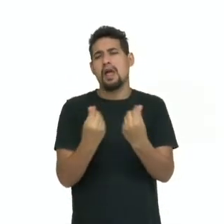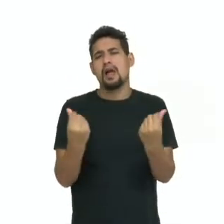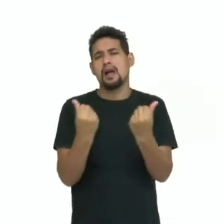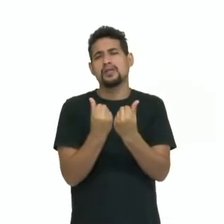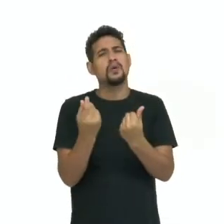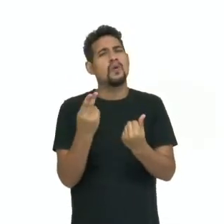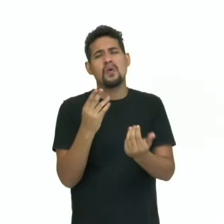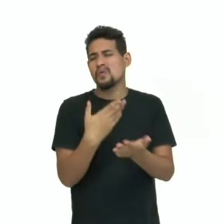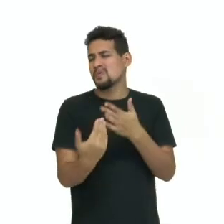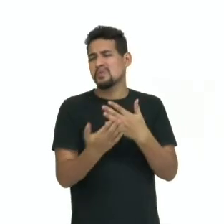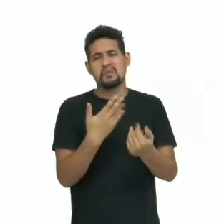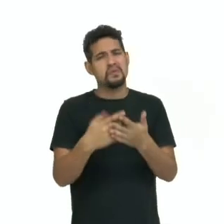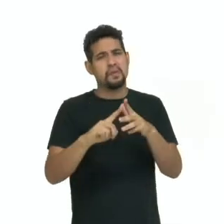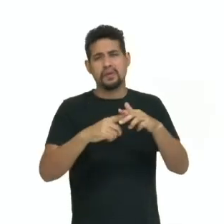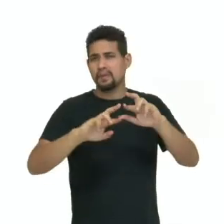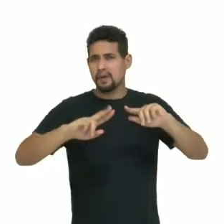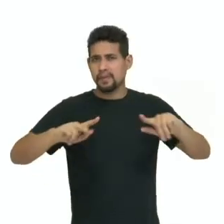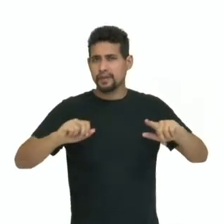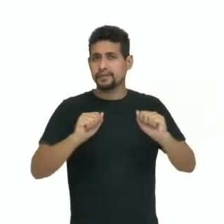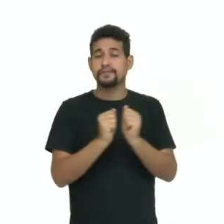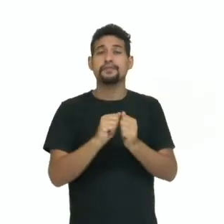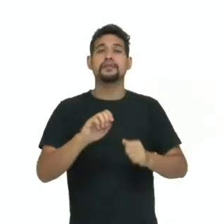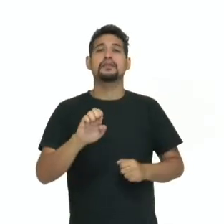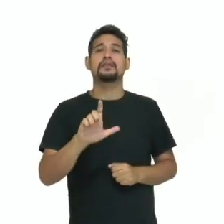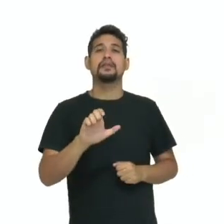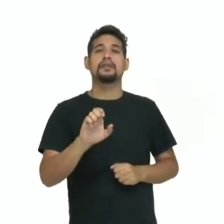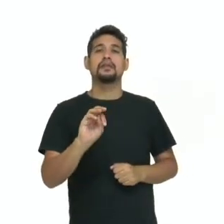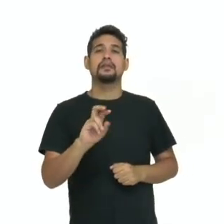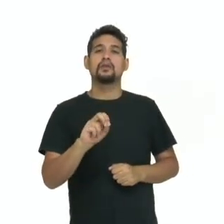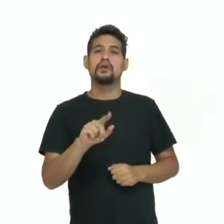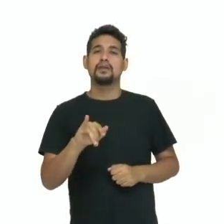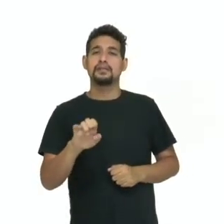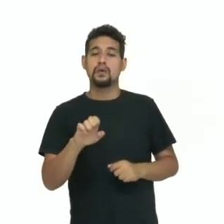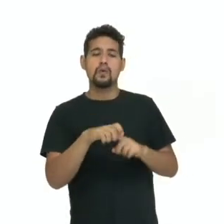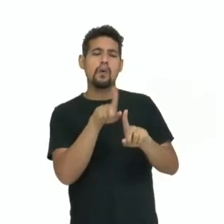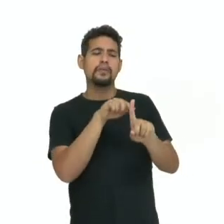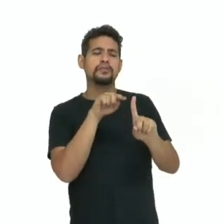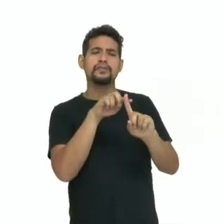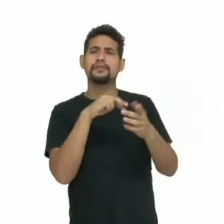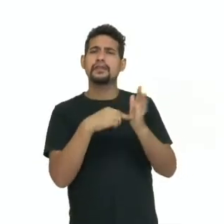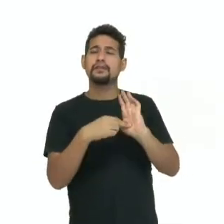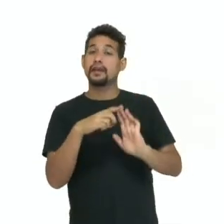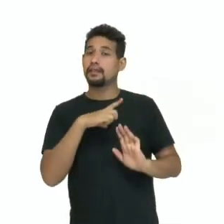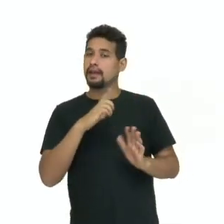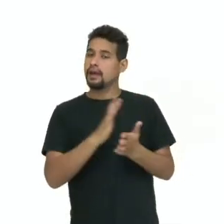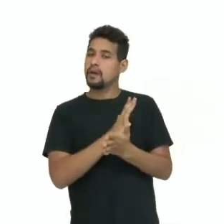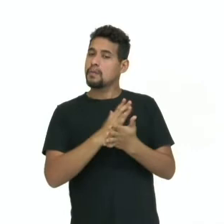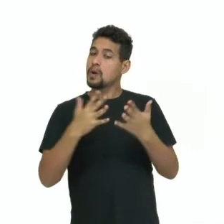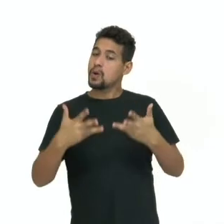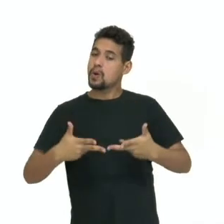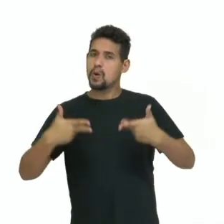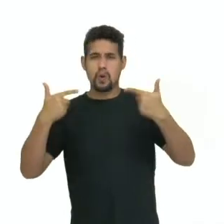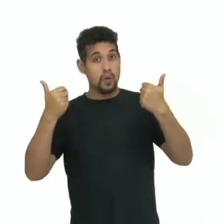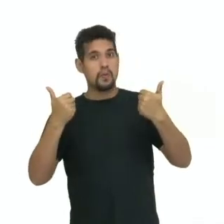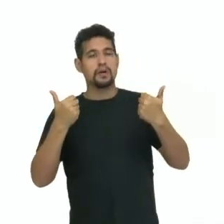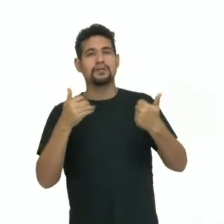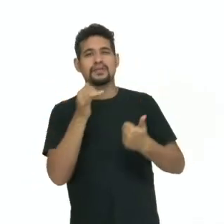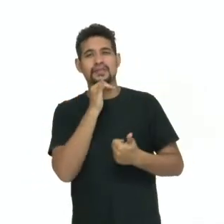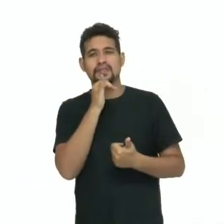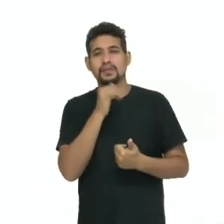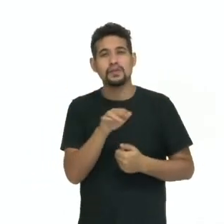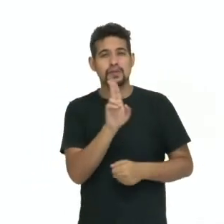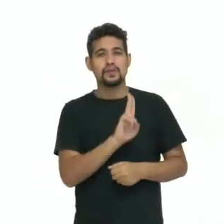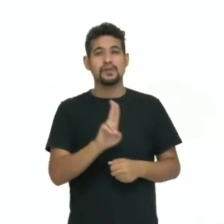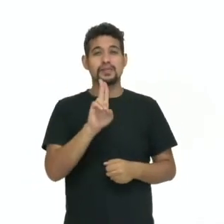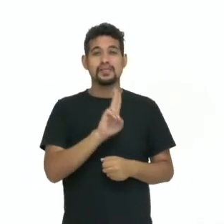outro tipo de peça, por meio da eletrólise. O objetivo desse processo é obter alguma vantagem, como por exemplo, adquirir